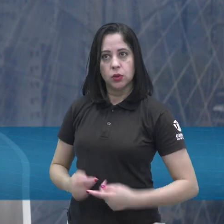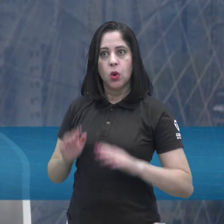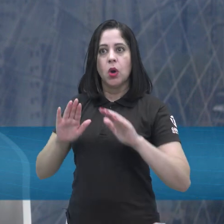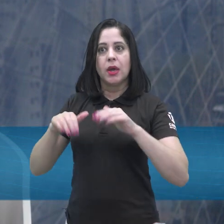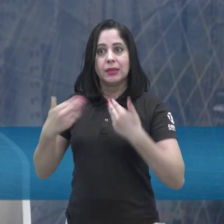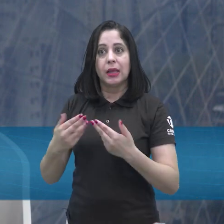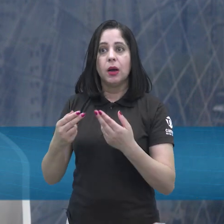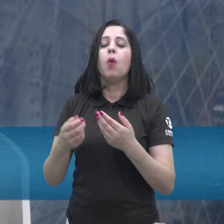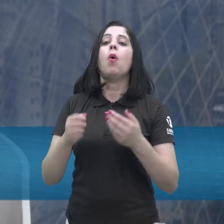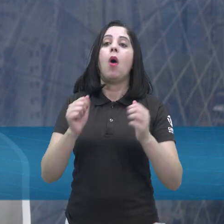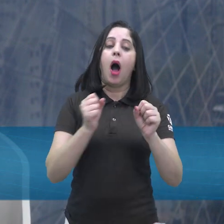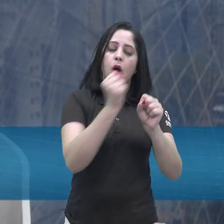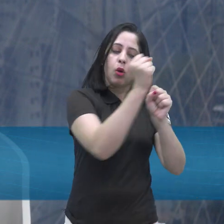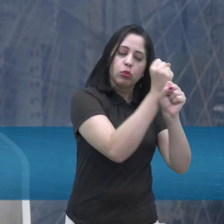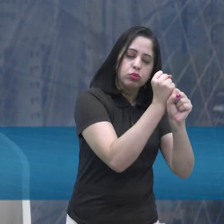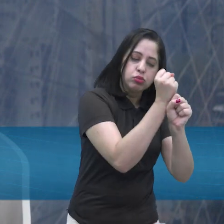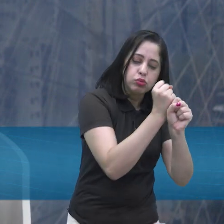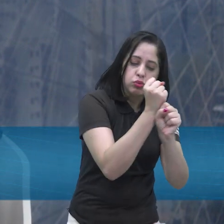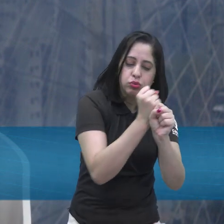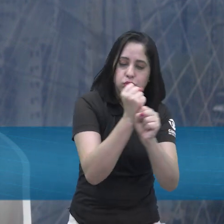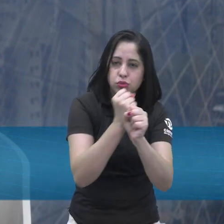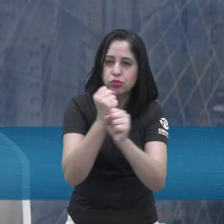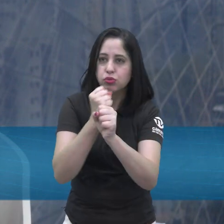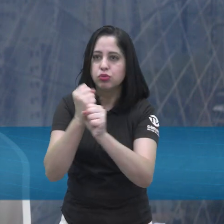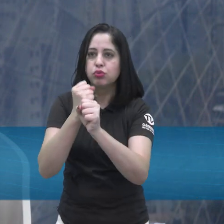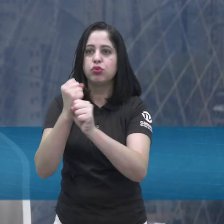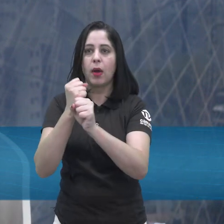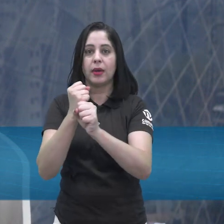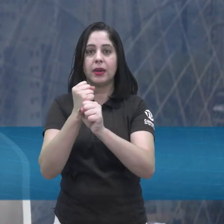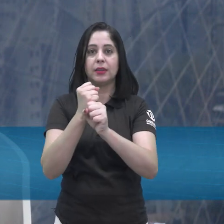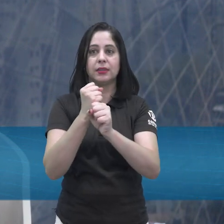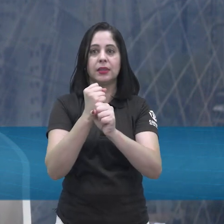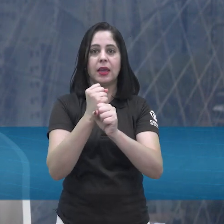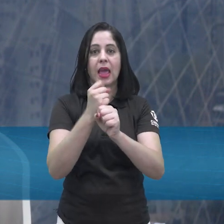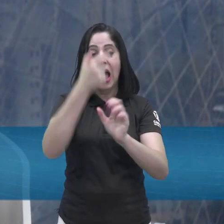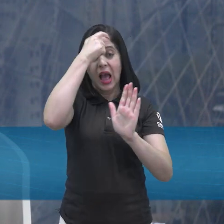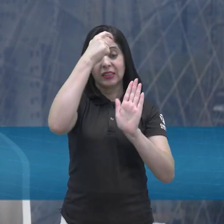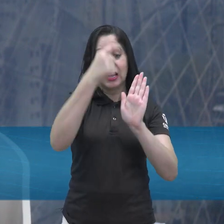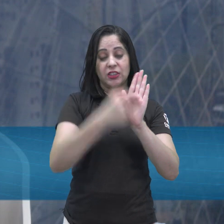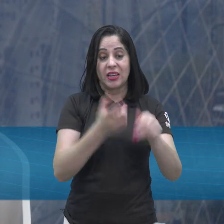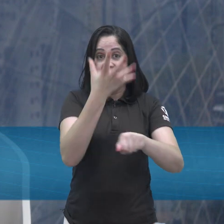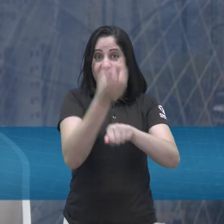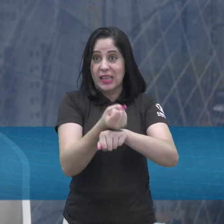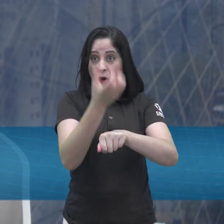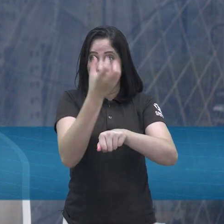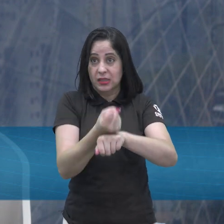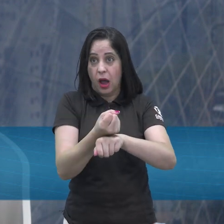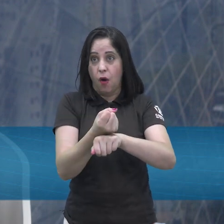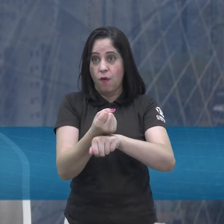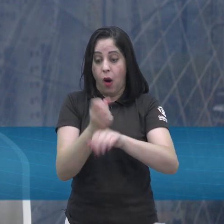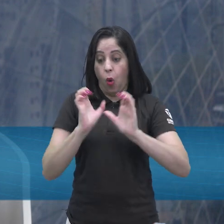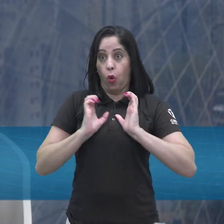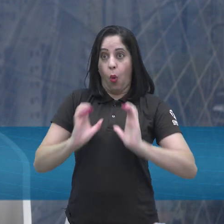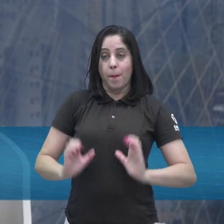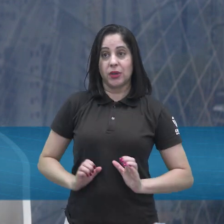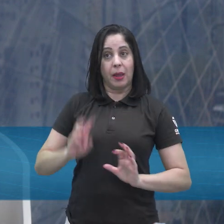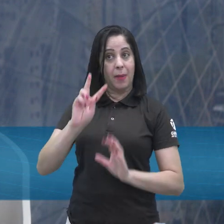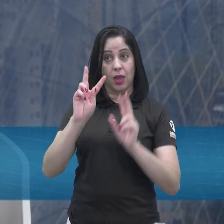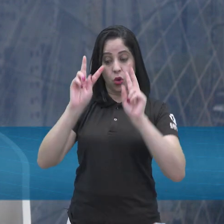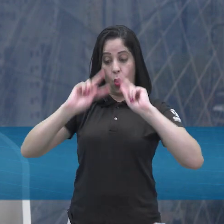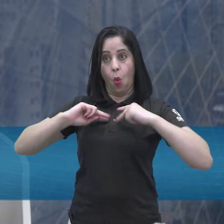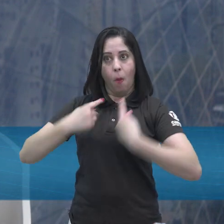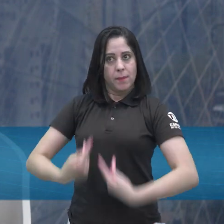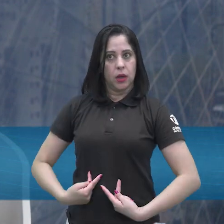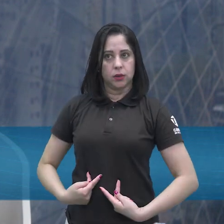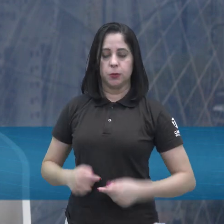nós alimentamos bases de dados com os nossos comportamentos, com os nossos interesses, com os nossos gostos. O mercado de trabalho, ele